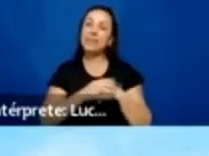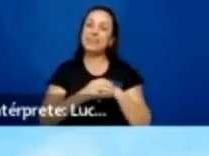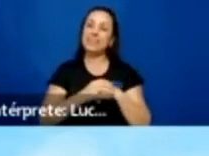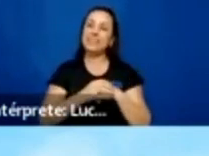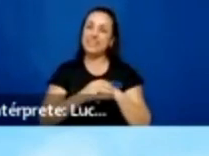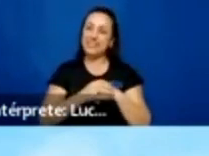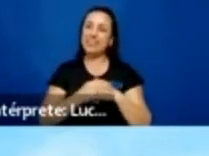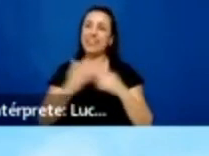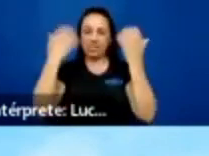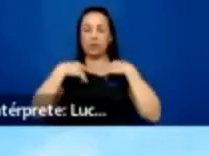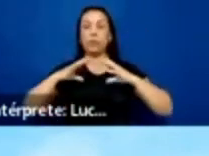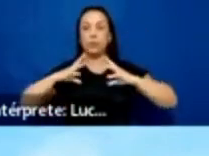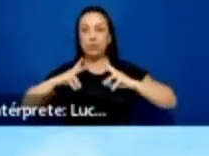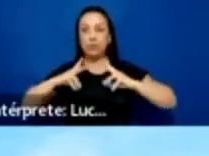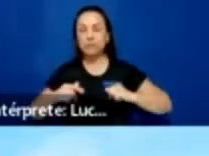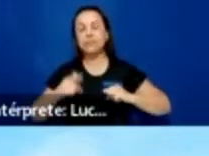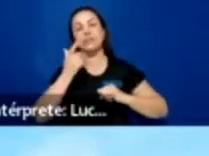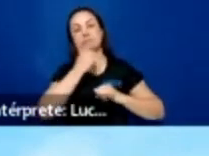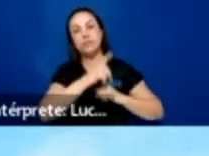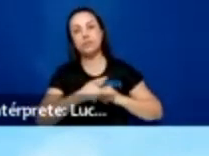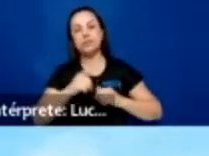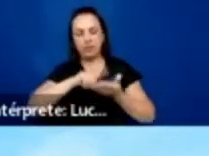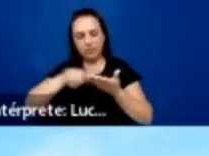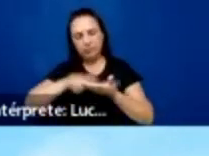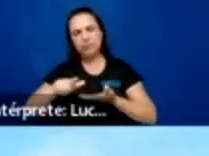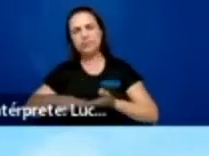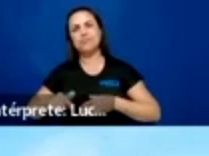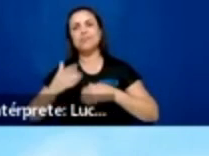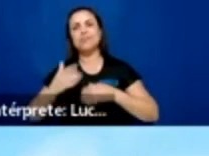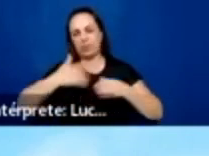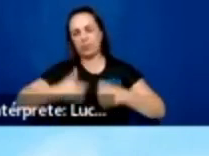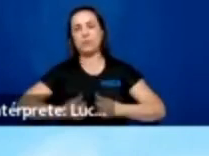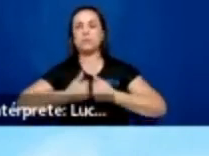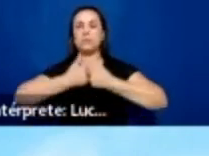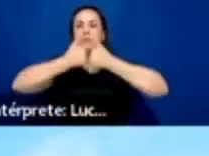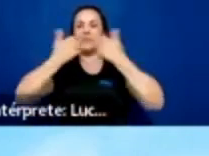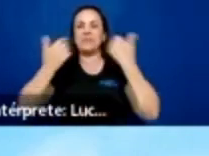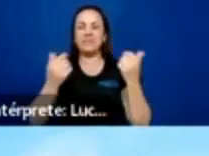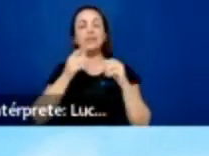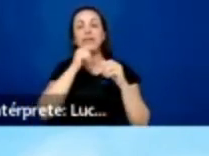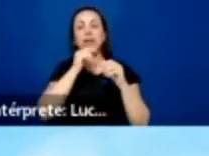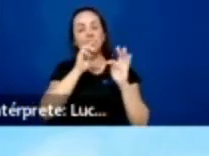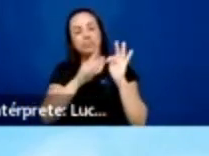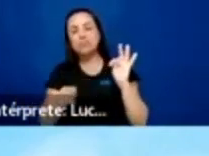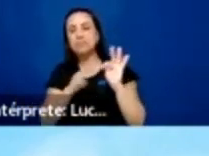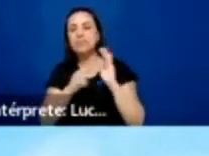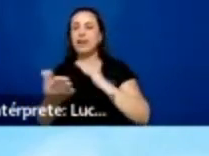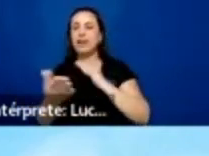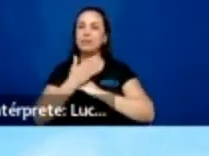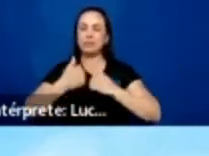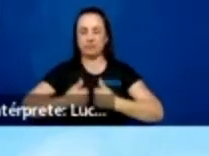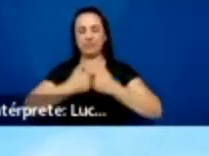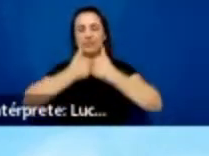para recuperar. Mas nós temos que fazer a limpeza. E a água magnetizada faz essa limpeza. Então, vamos ver